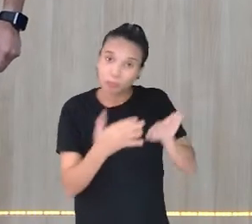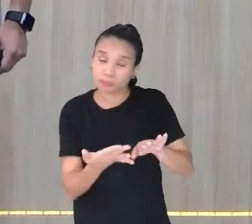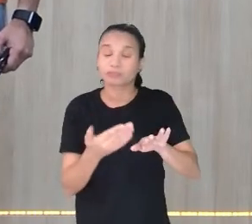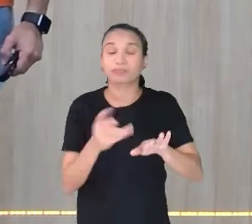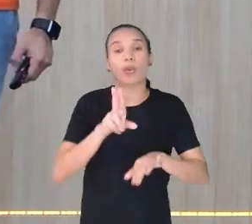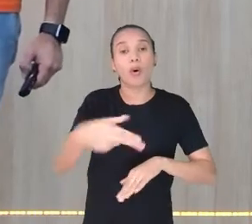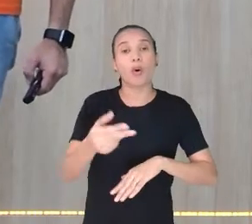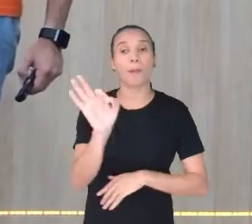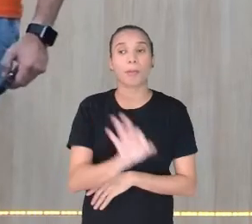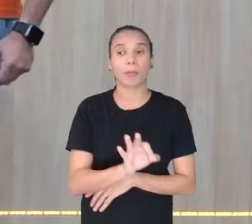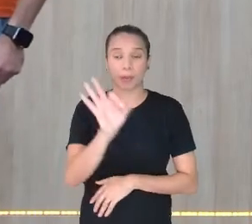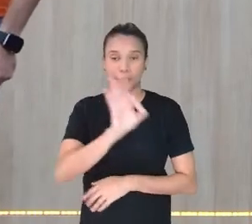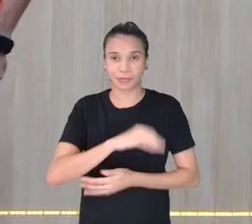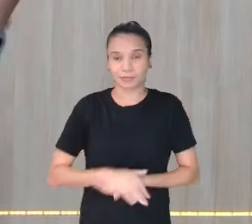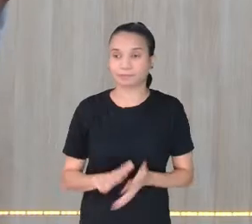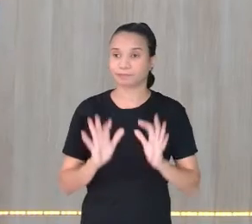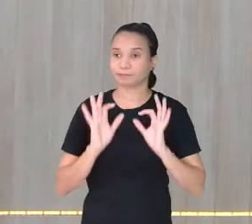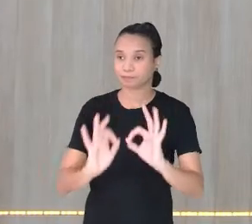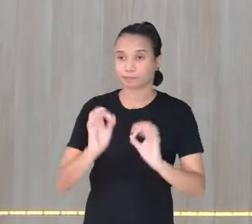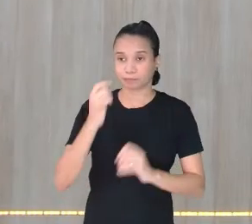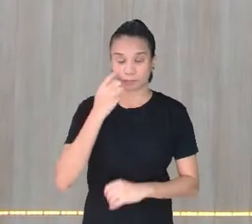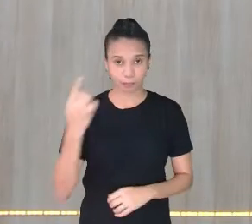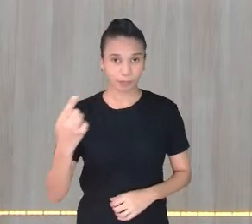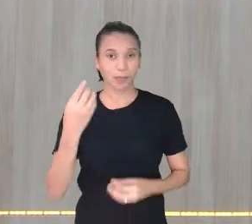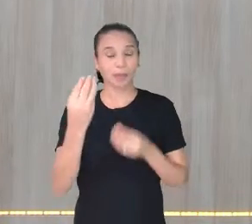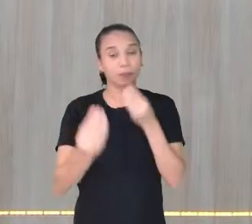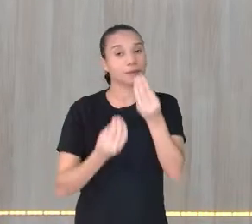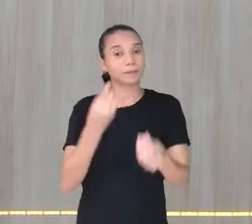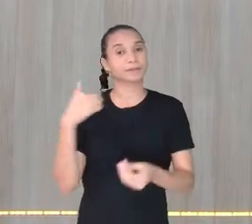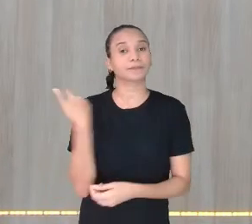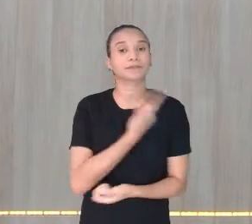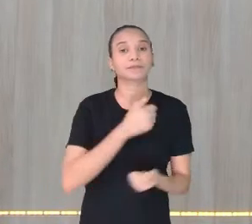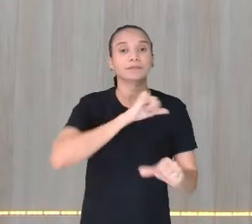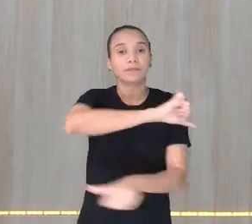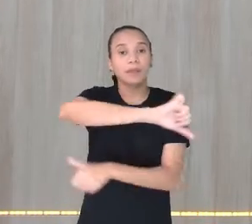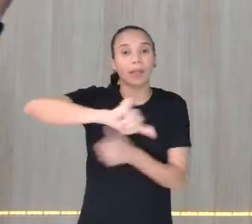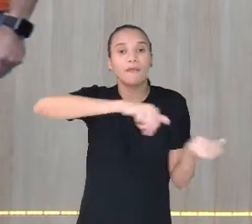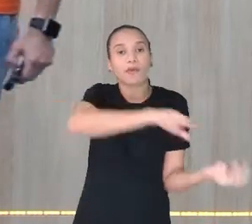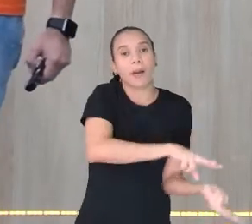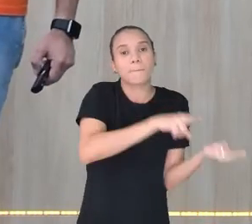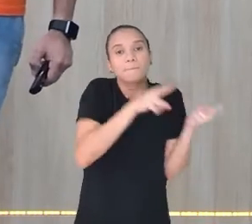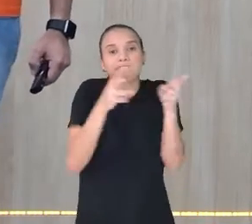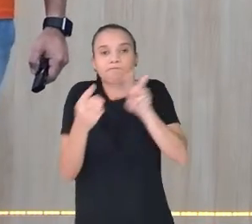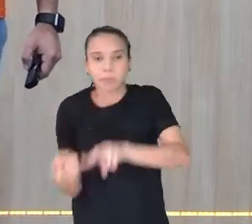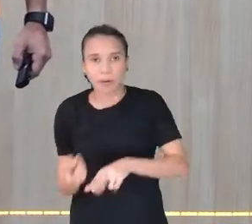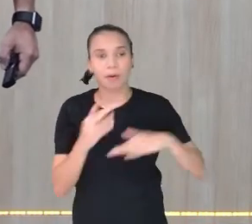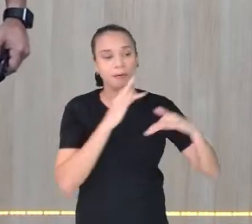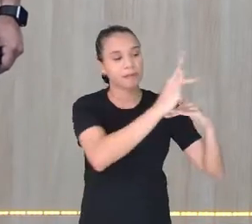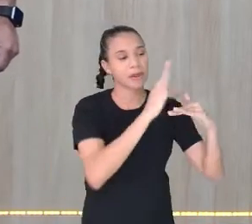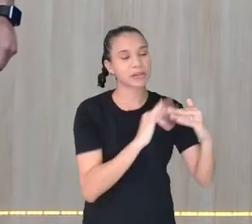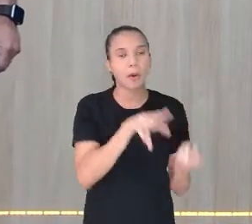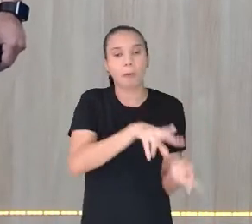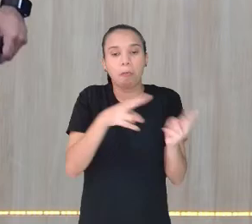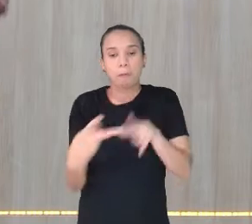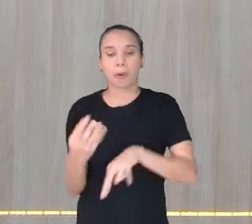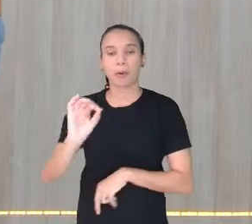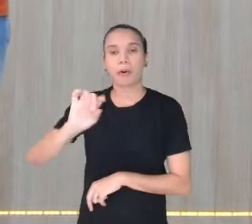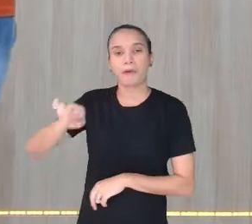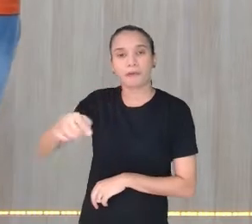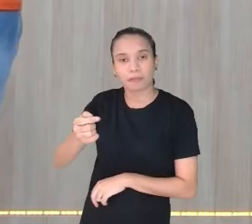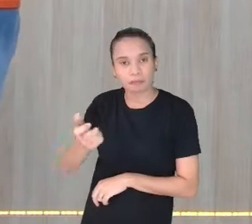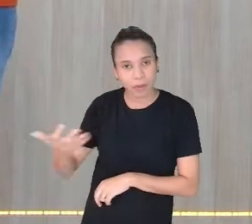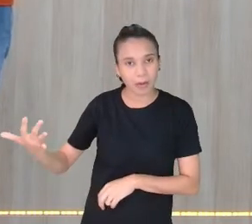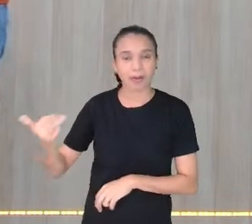para uma porcentagem, certo? Então, como é que a gente transforma uma fração em um número decimal? a